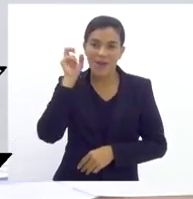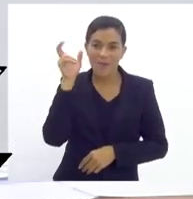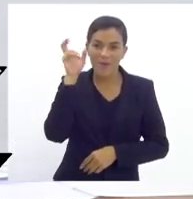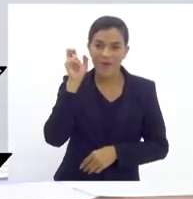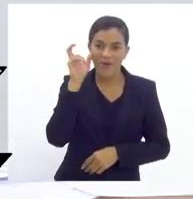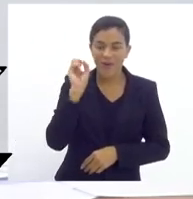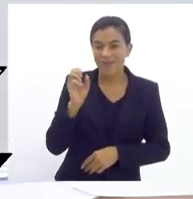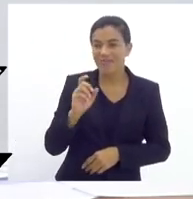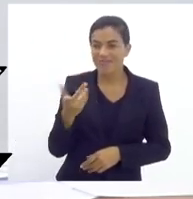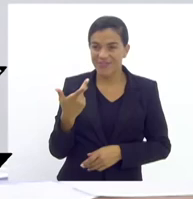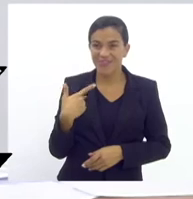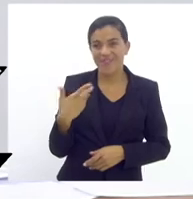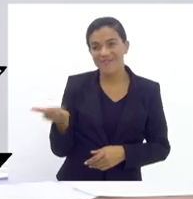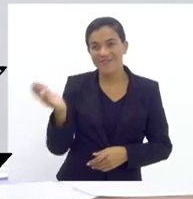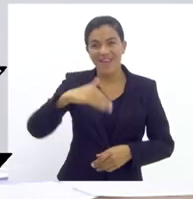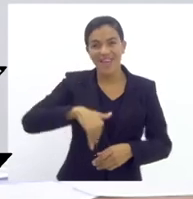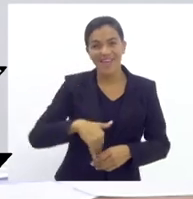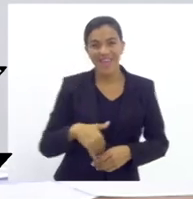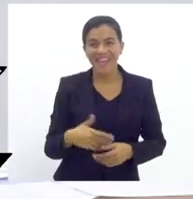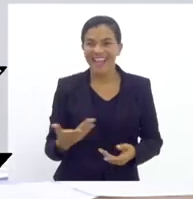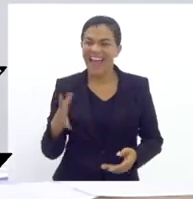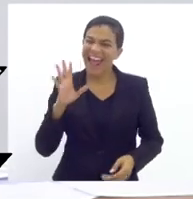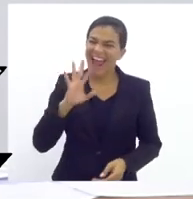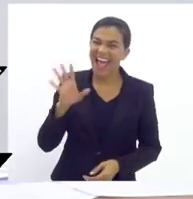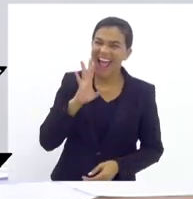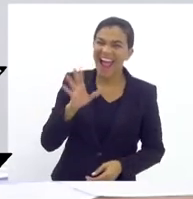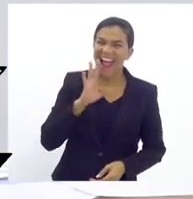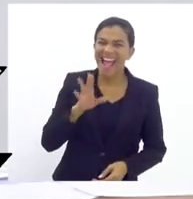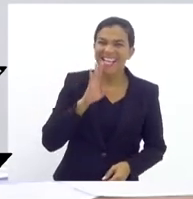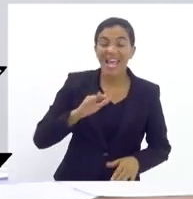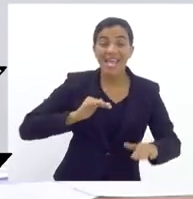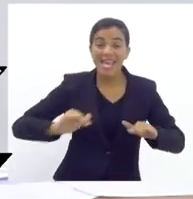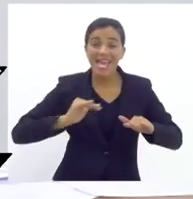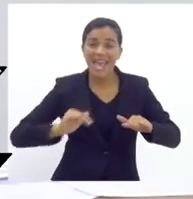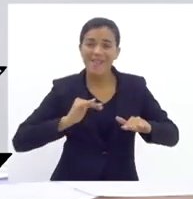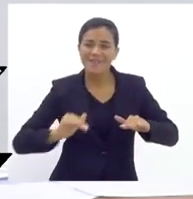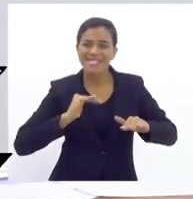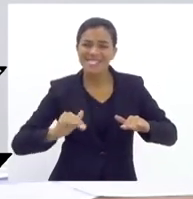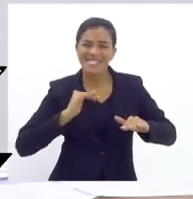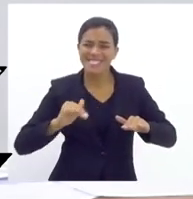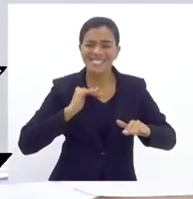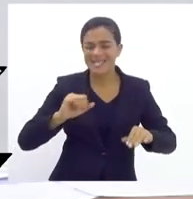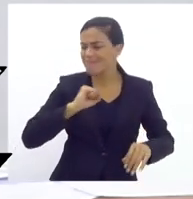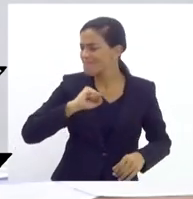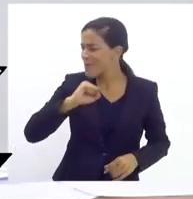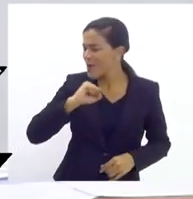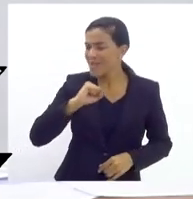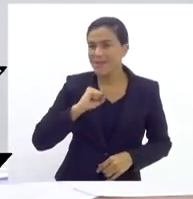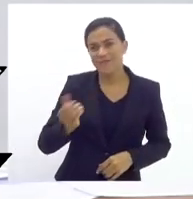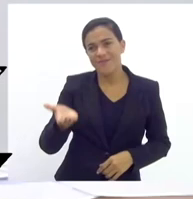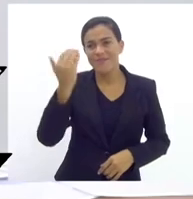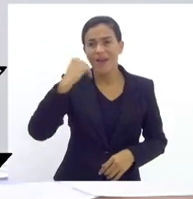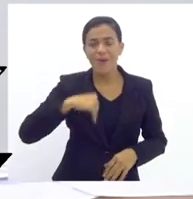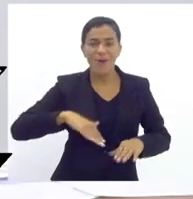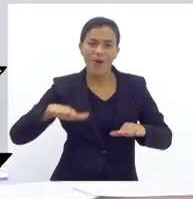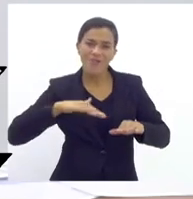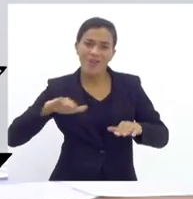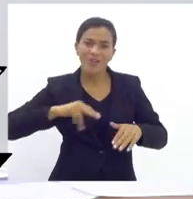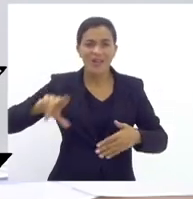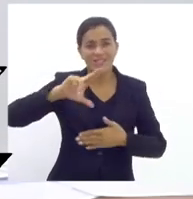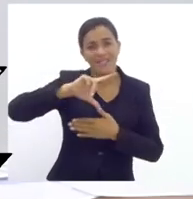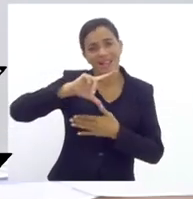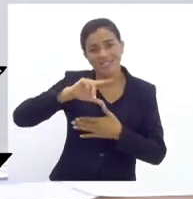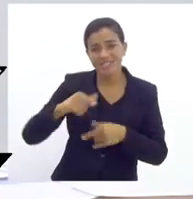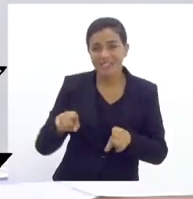dril africano gente você Cat Caraca que Mc porradeiro Vamos ouvir Vamos ouvir os nossos latinos também